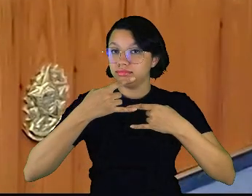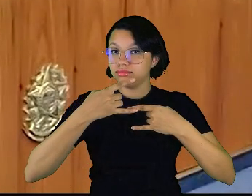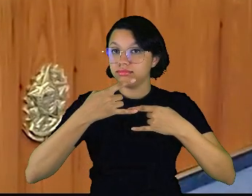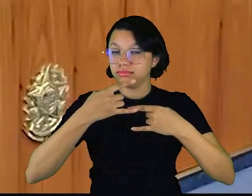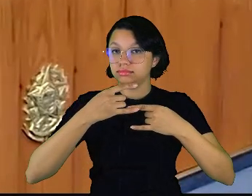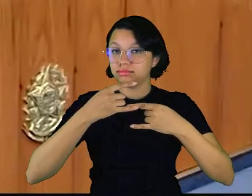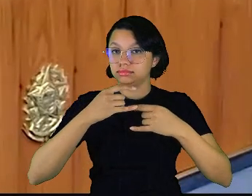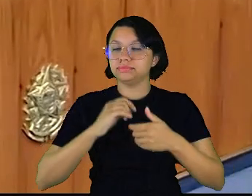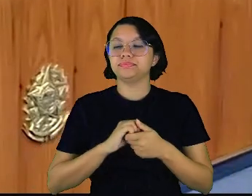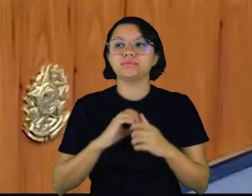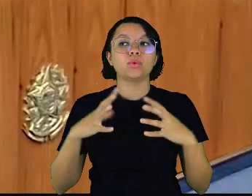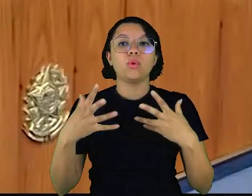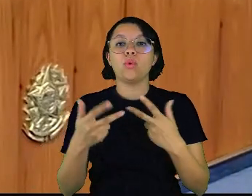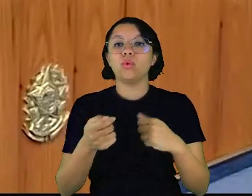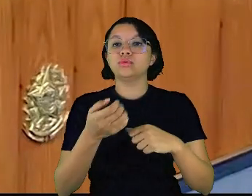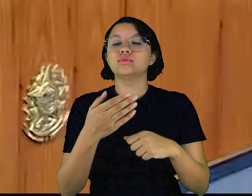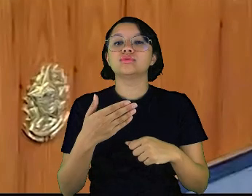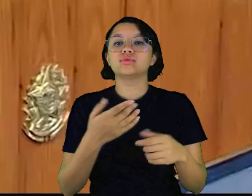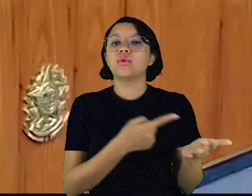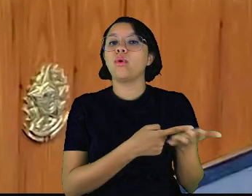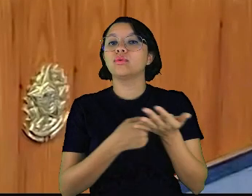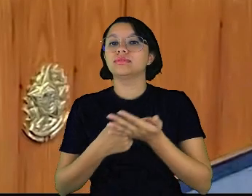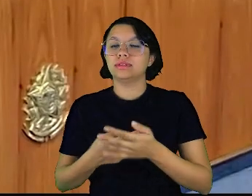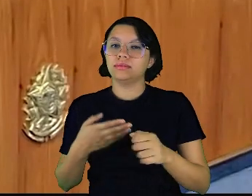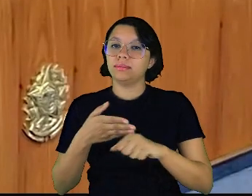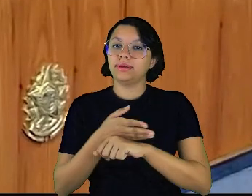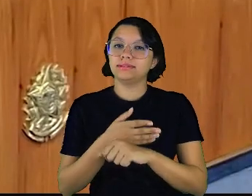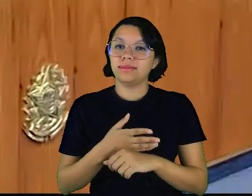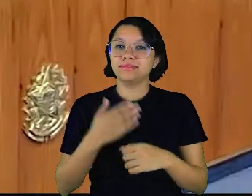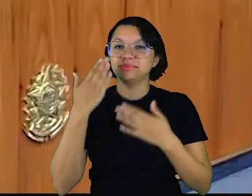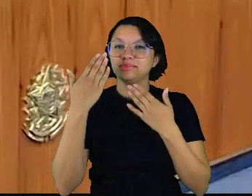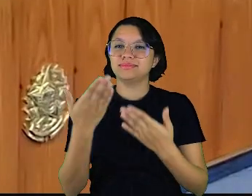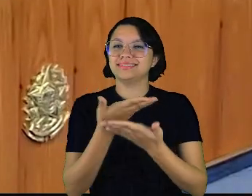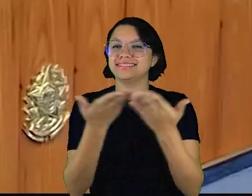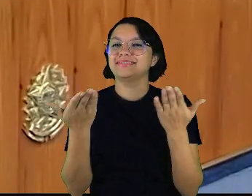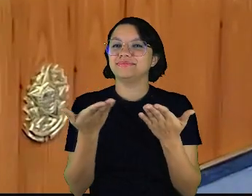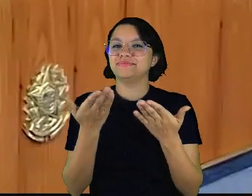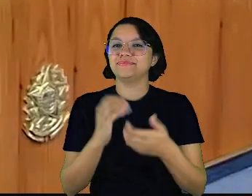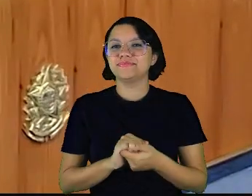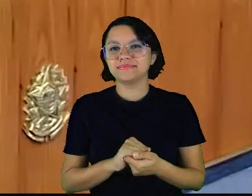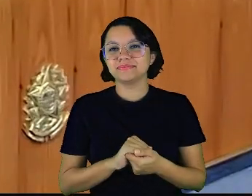todos estão convidados para participar, né, Zé Carlos? Muito obrigado, presidente.